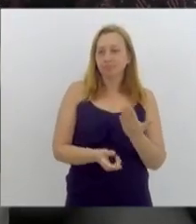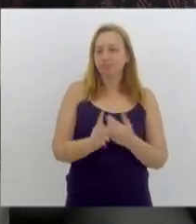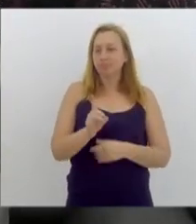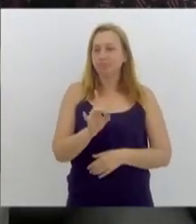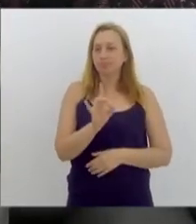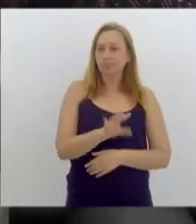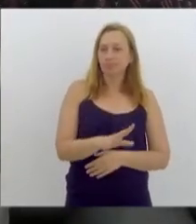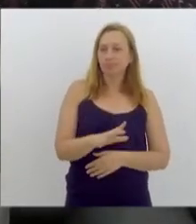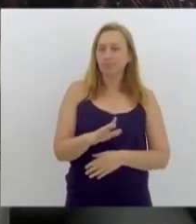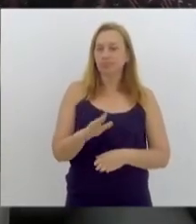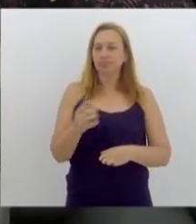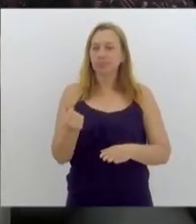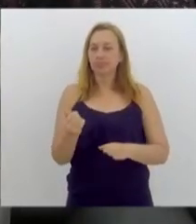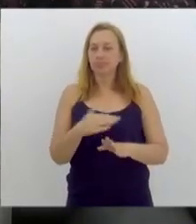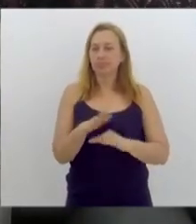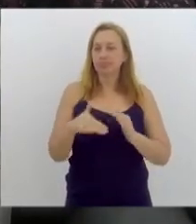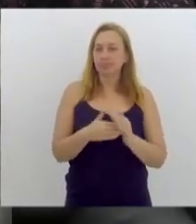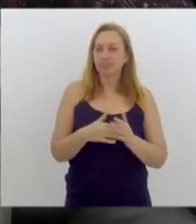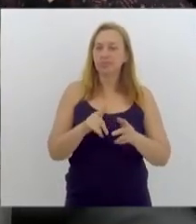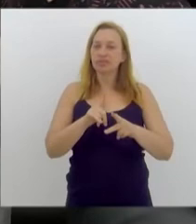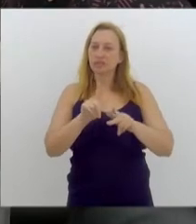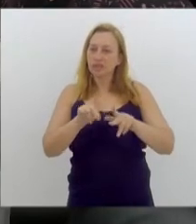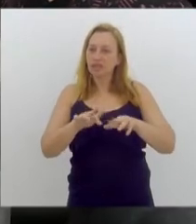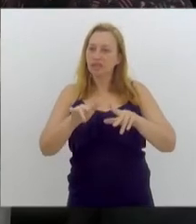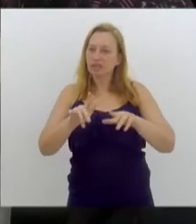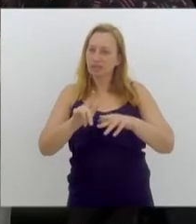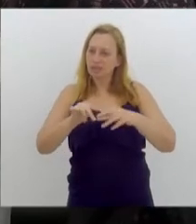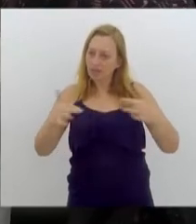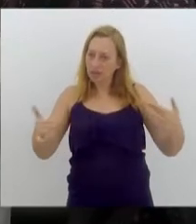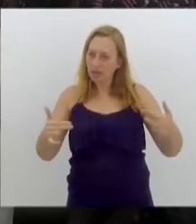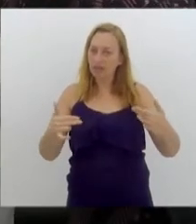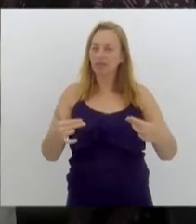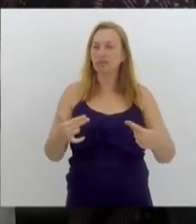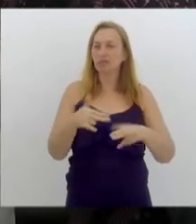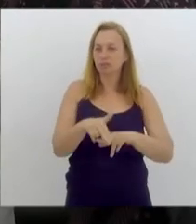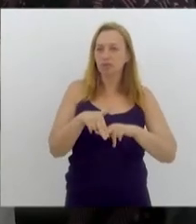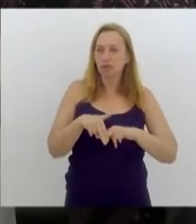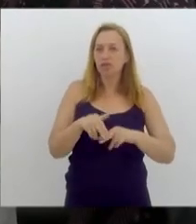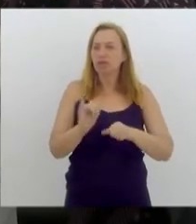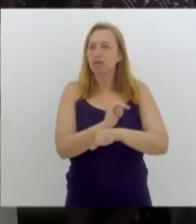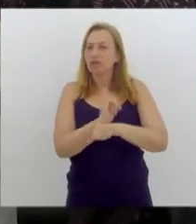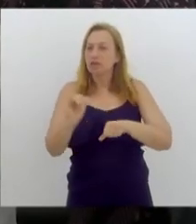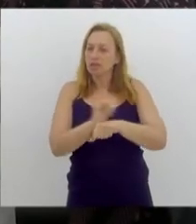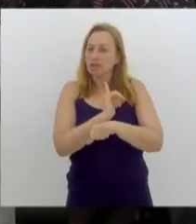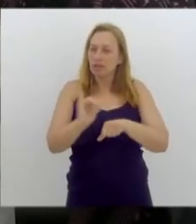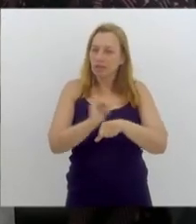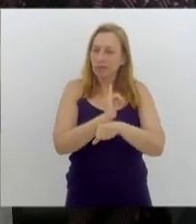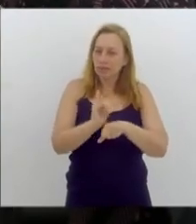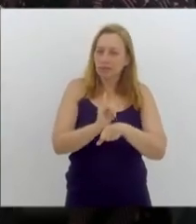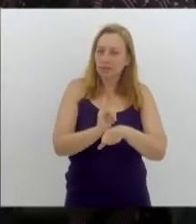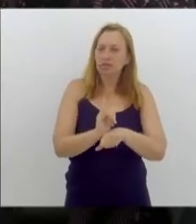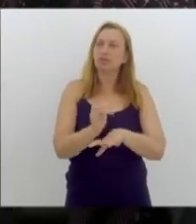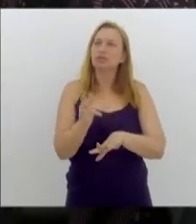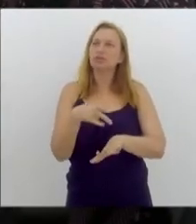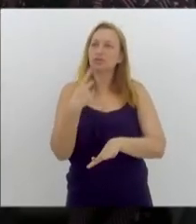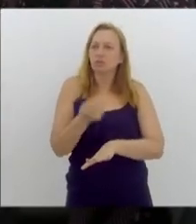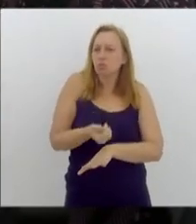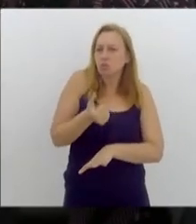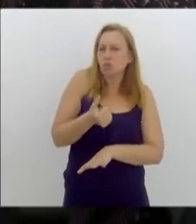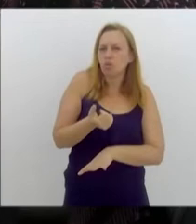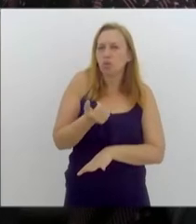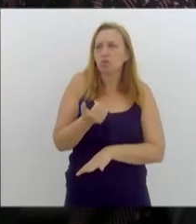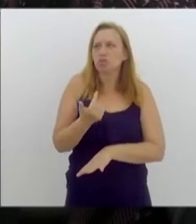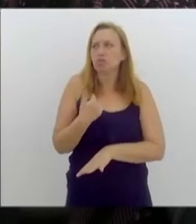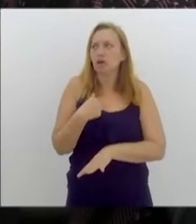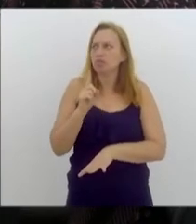só da Alia com a Talia então tem uma série de consequência a estratégia e aí falando um pouco da eu